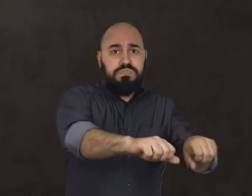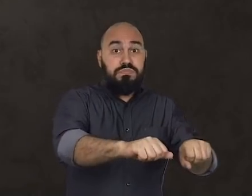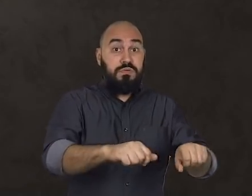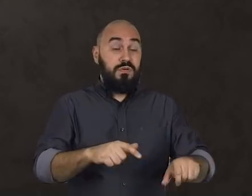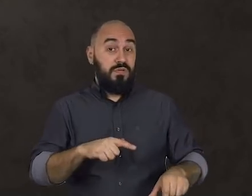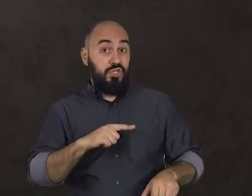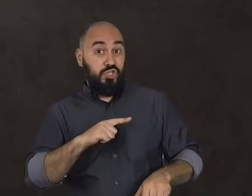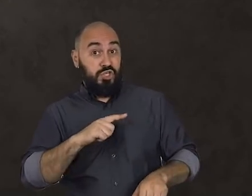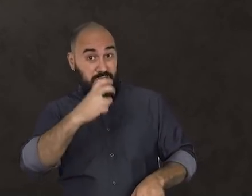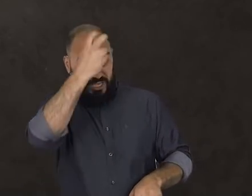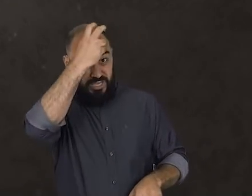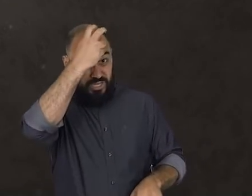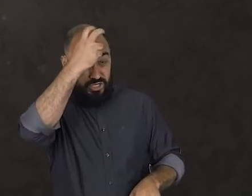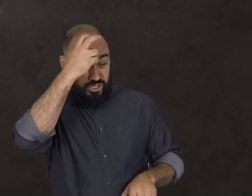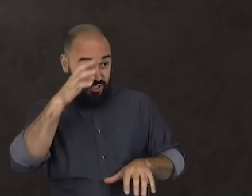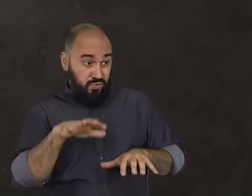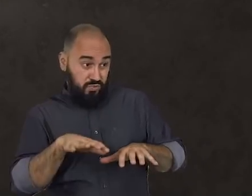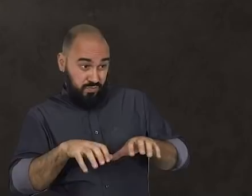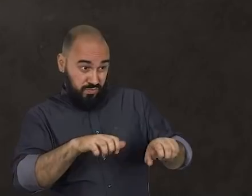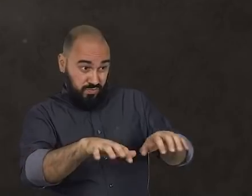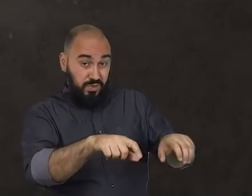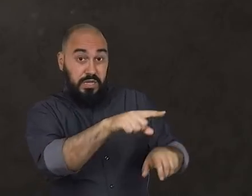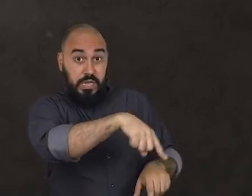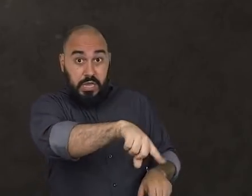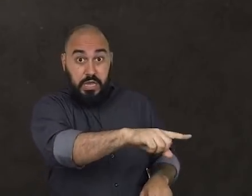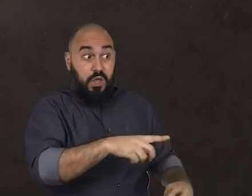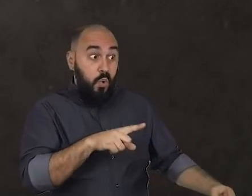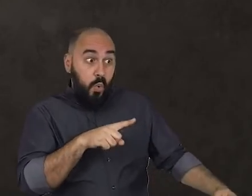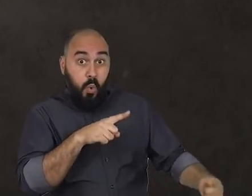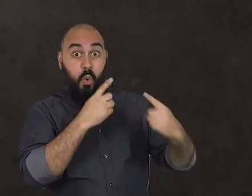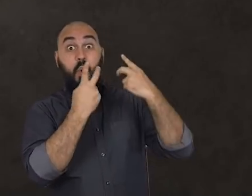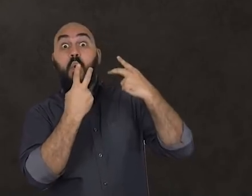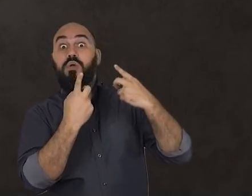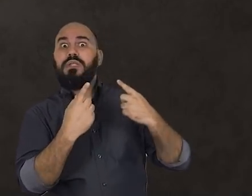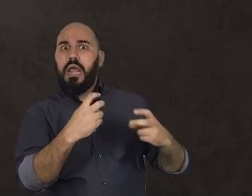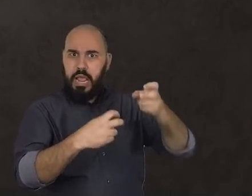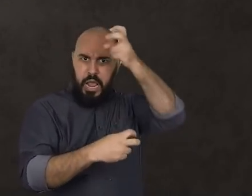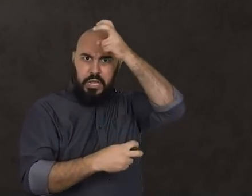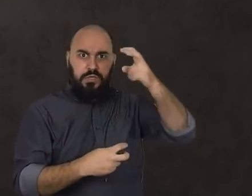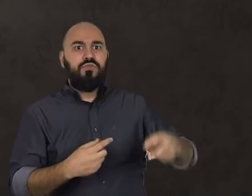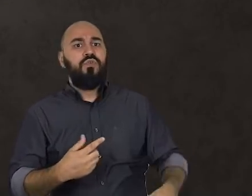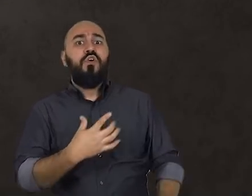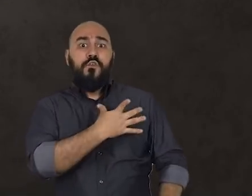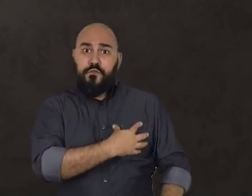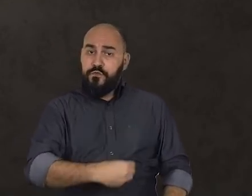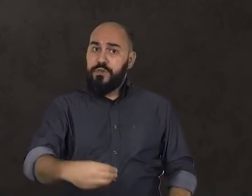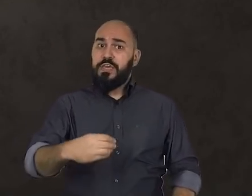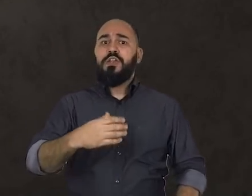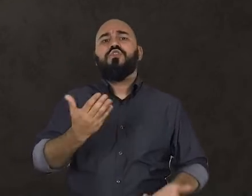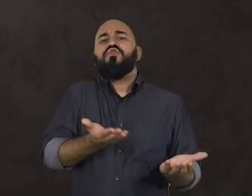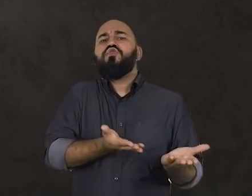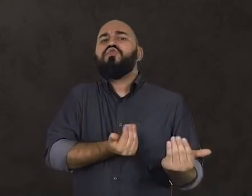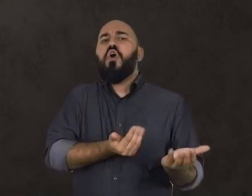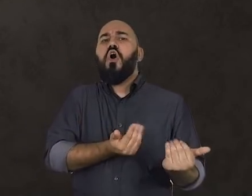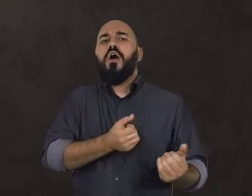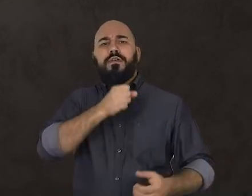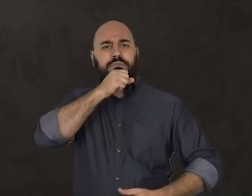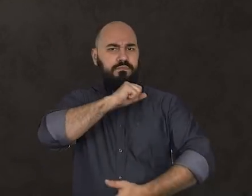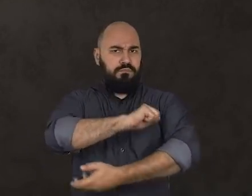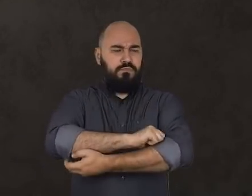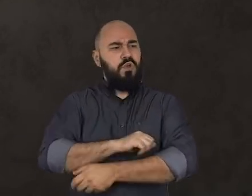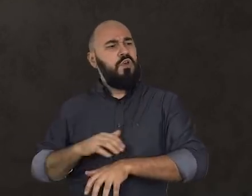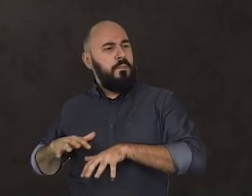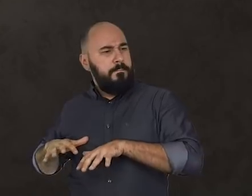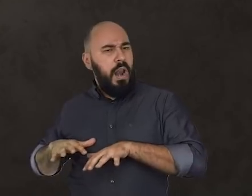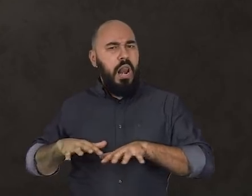da Calecíria e da Fenícia havia se revoltado contra ele, ele enviou seu filho ainda jovem contra o rebelde.